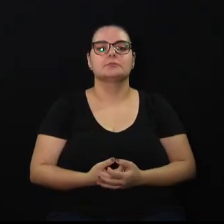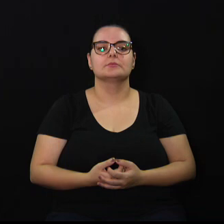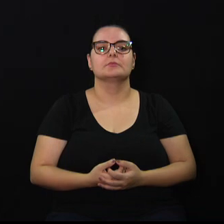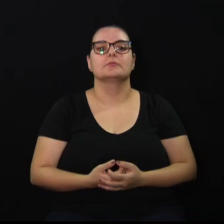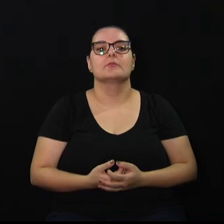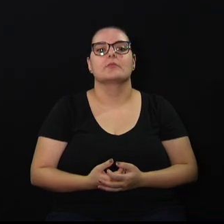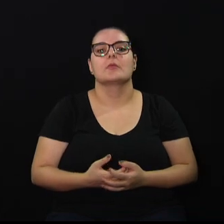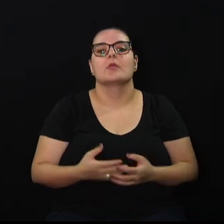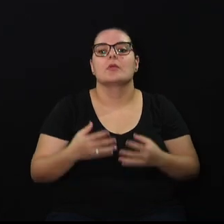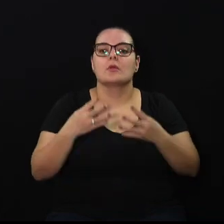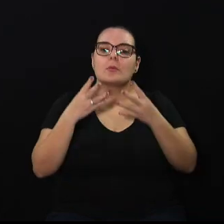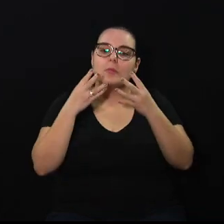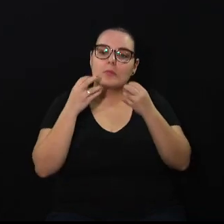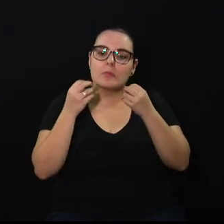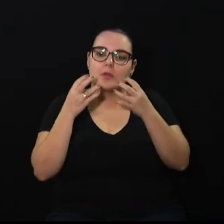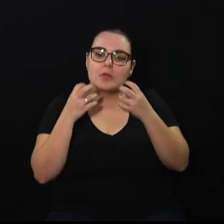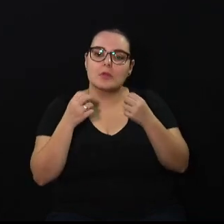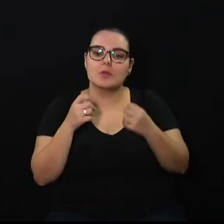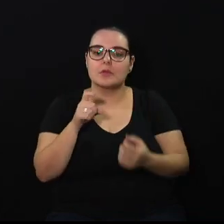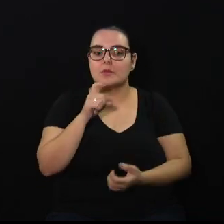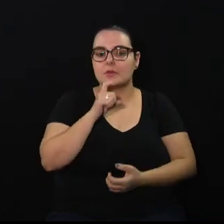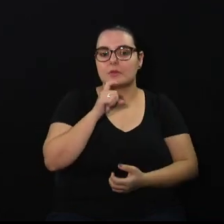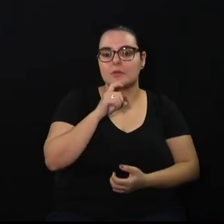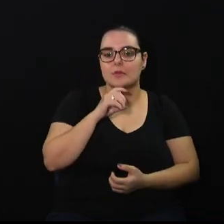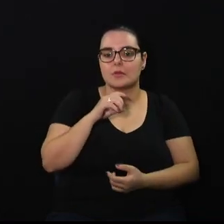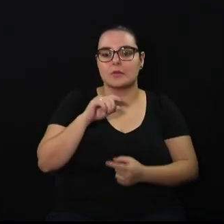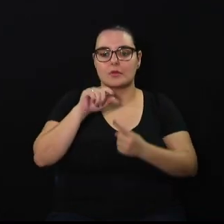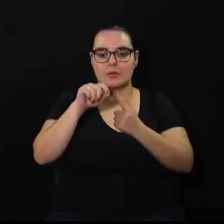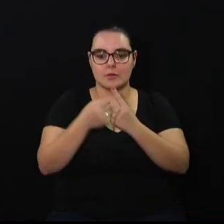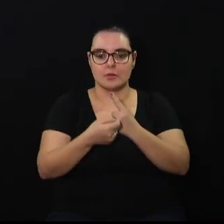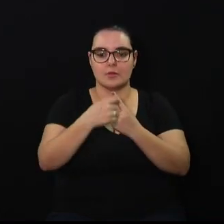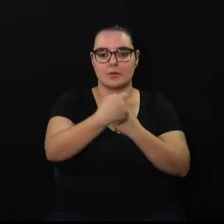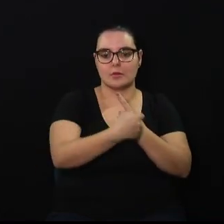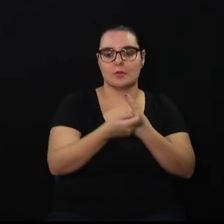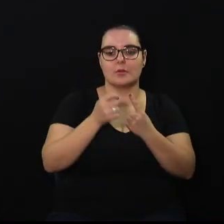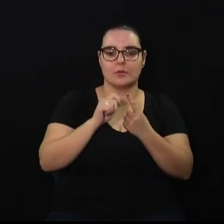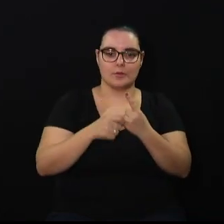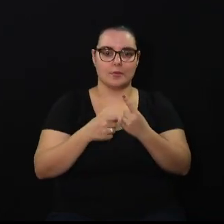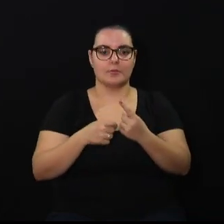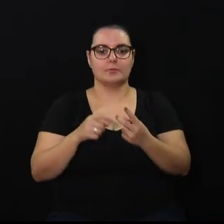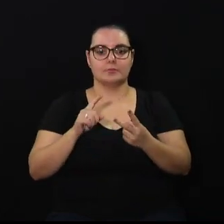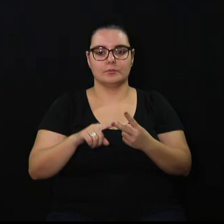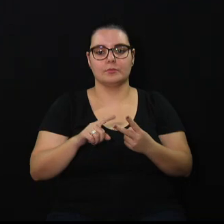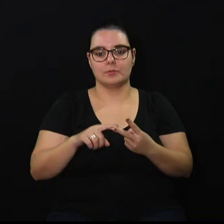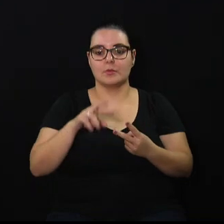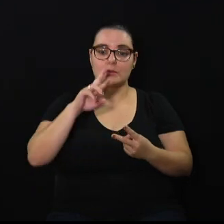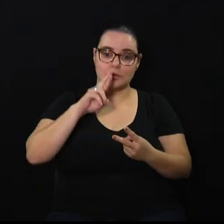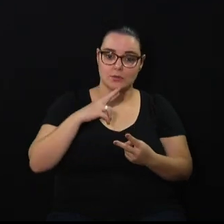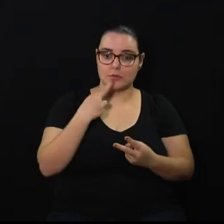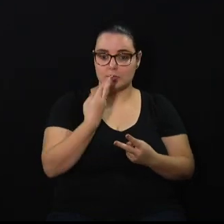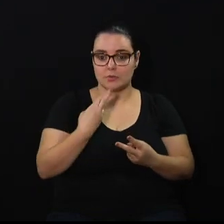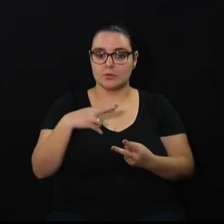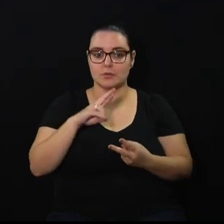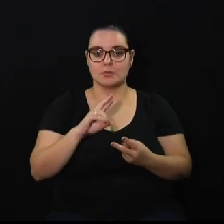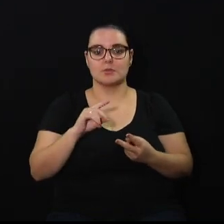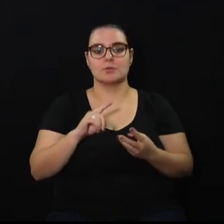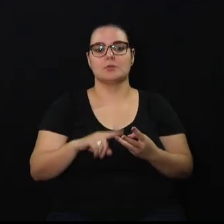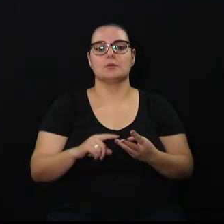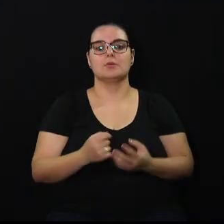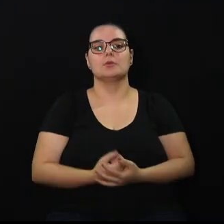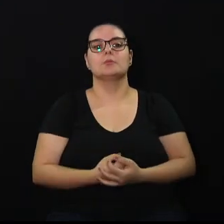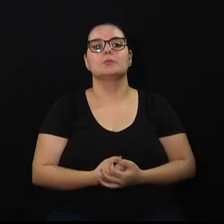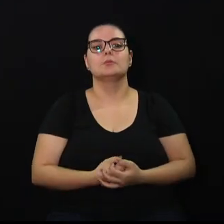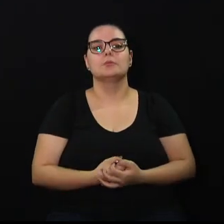os macios e gelados a banana entre o macio gelados são sorvetes chup chup